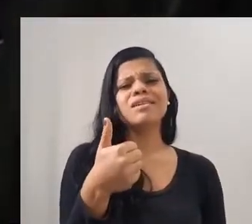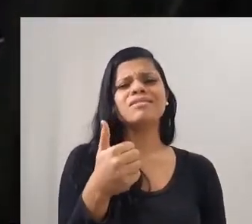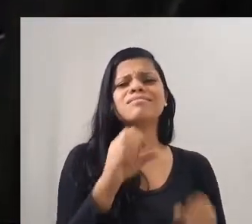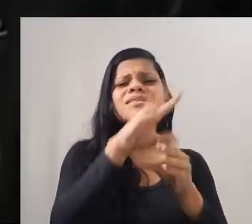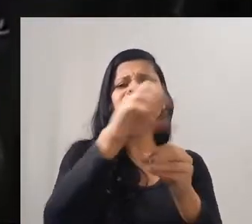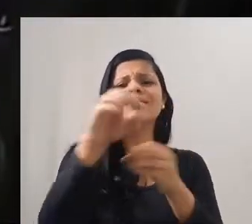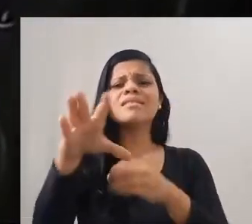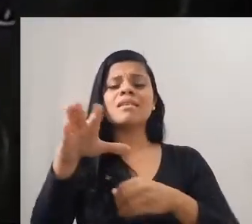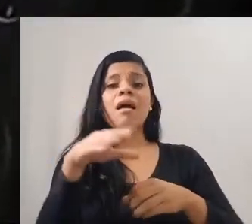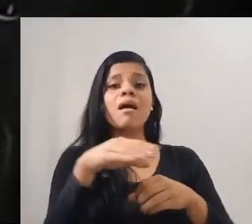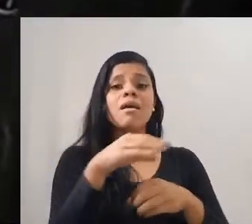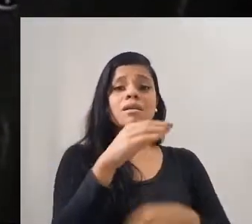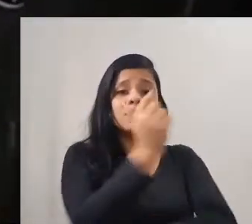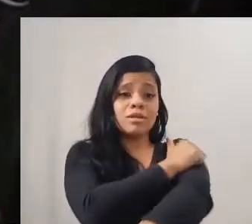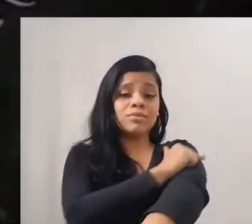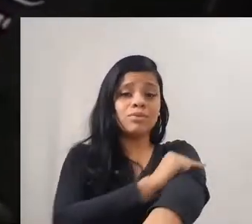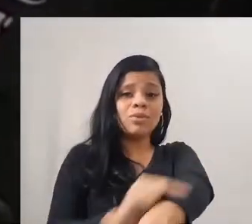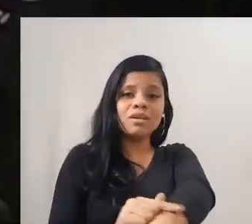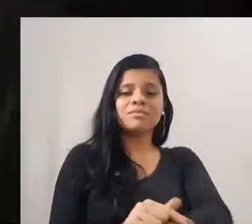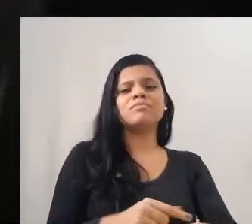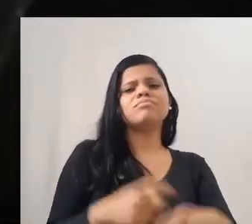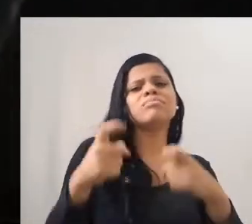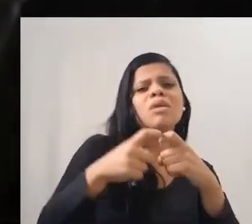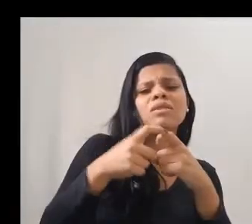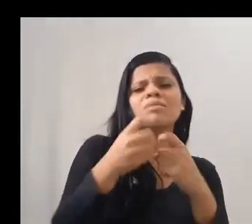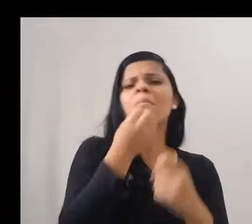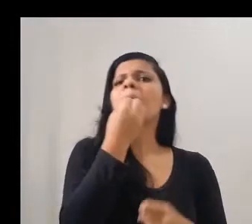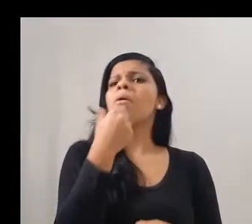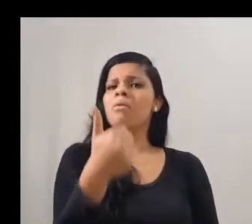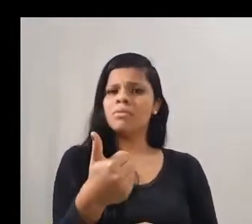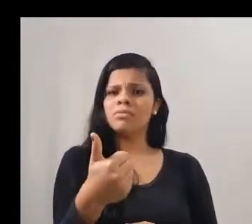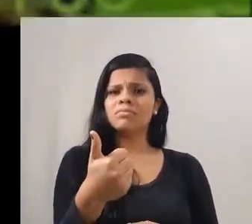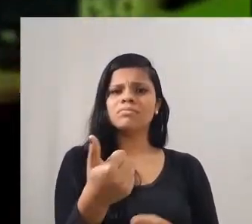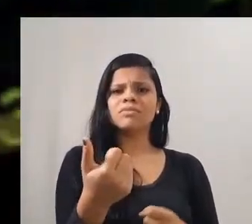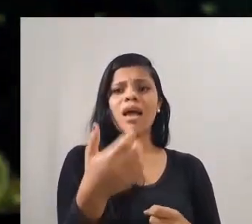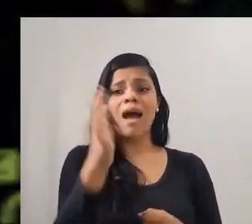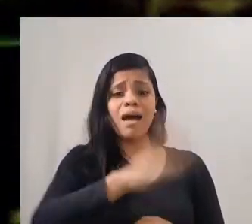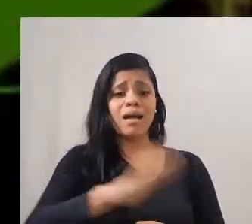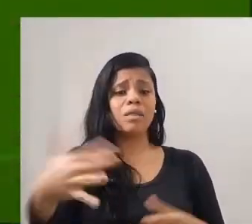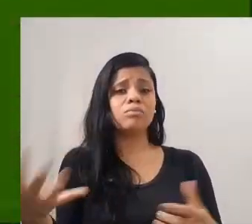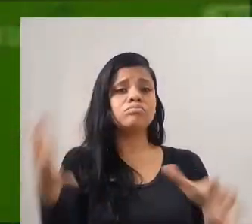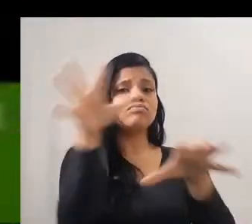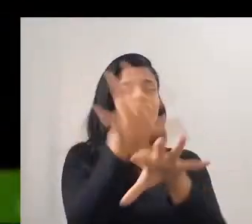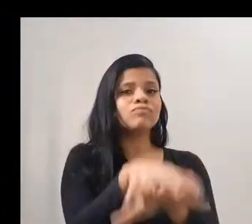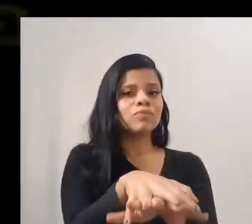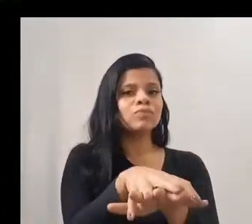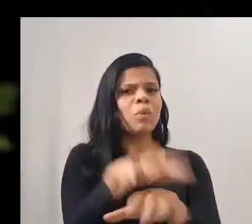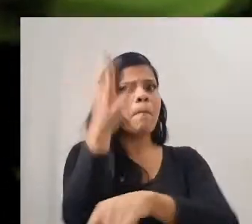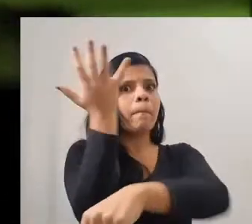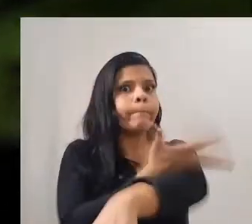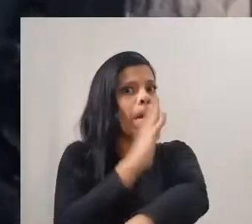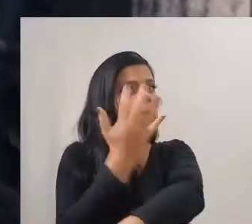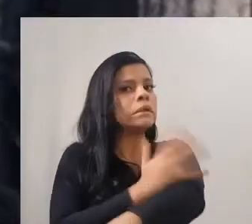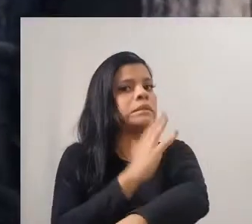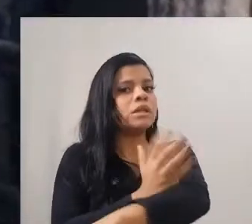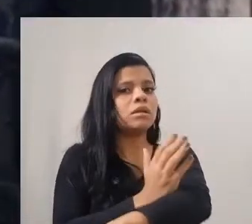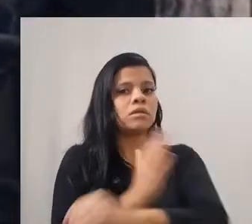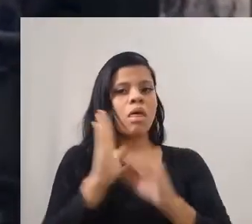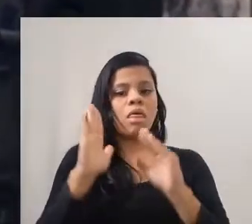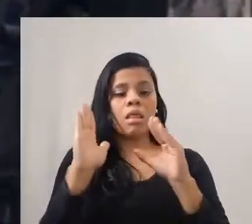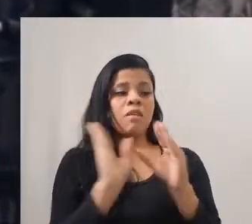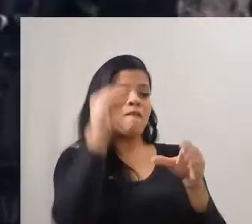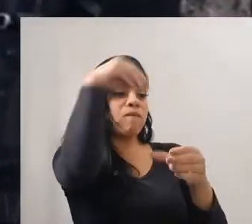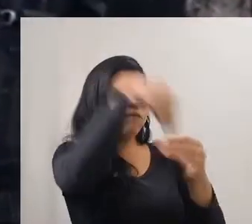educação médica melhor, como incluir os alunos ativamente no processo, como sair dos muros da faculdade e trabalhar